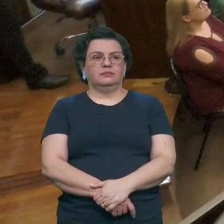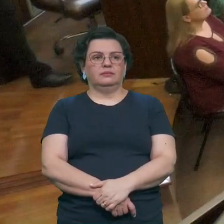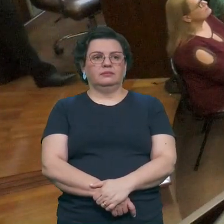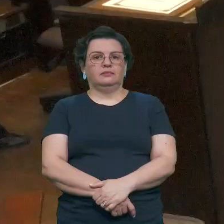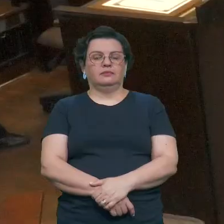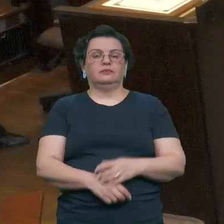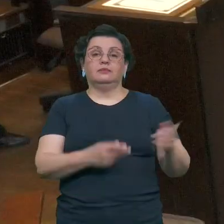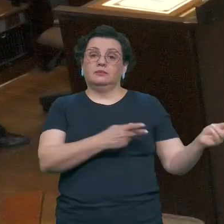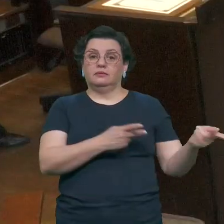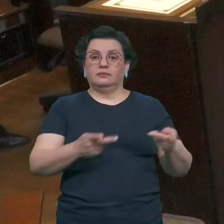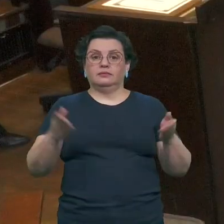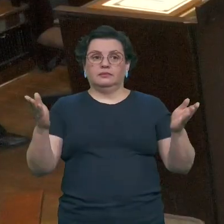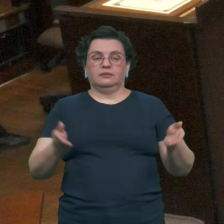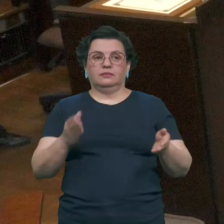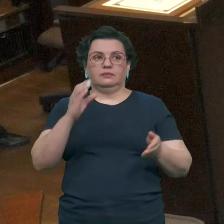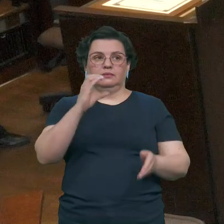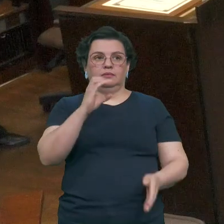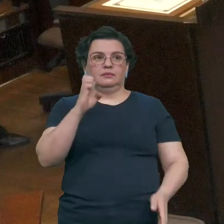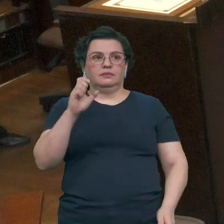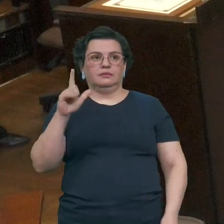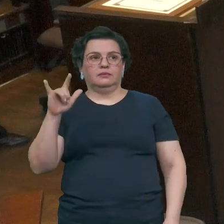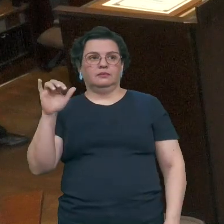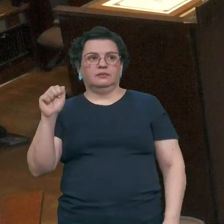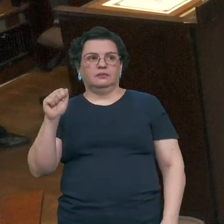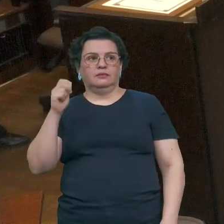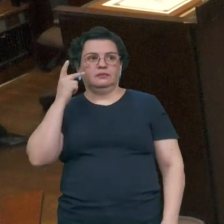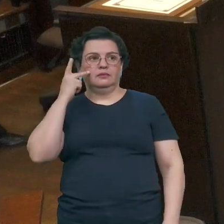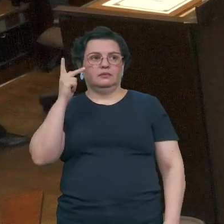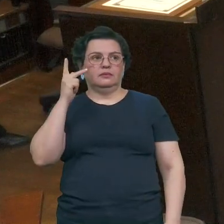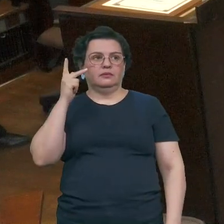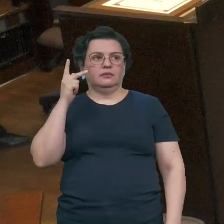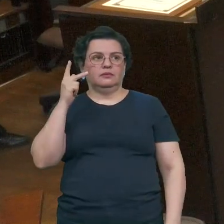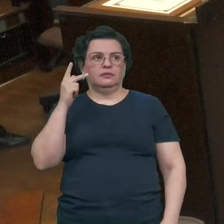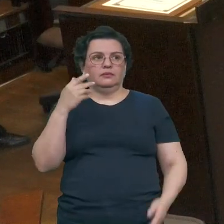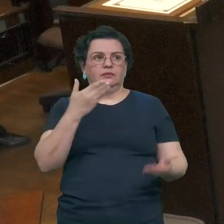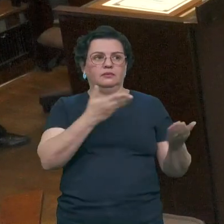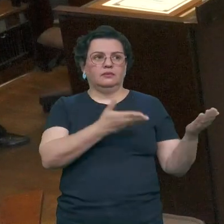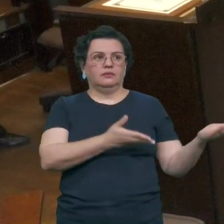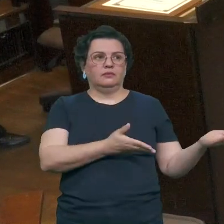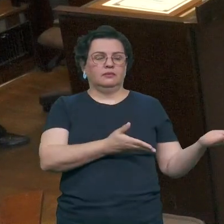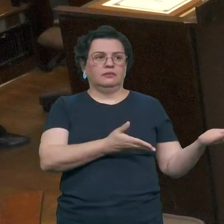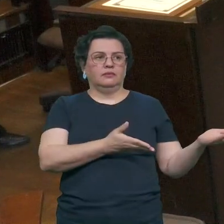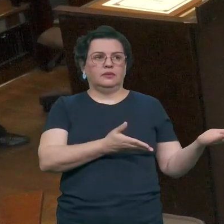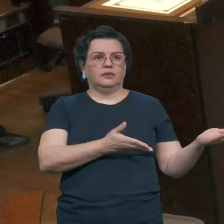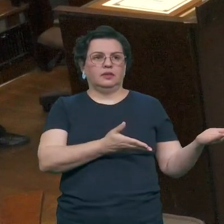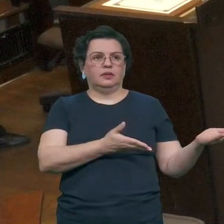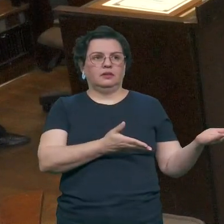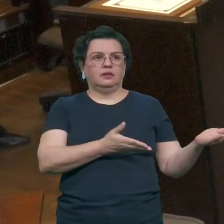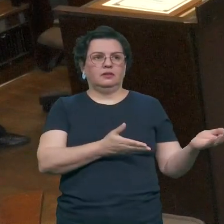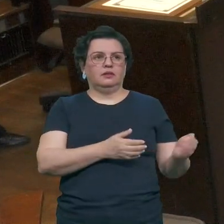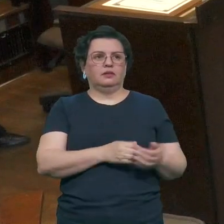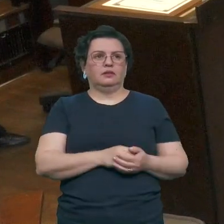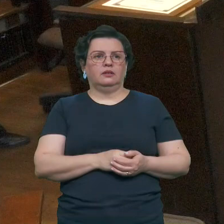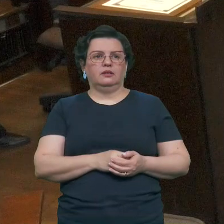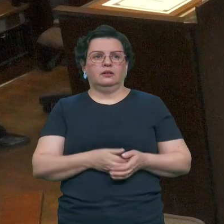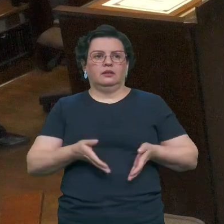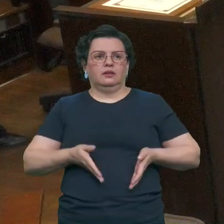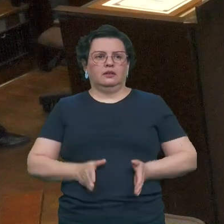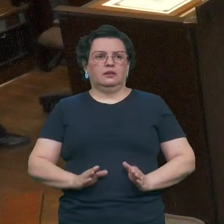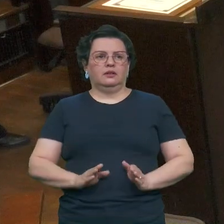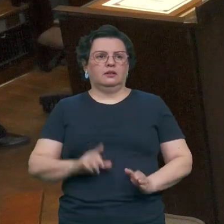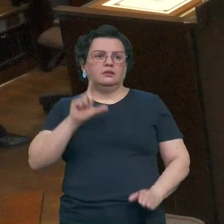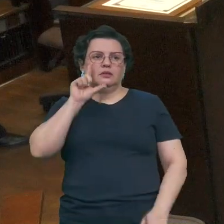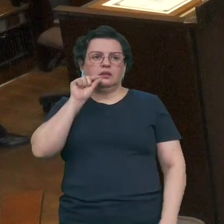Convido a senhora Célia Ribeiro para que se dirija ao centro do nosso plenário. Célia Ribeiro nasceu em